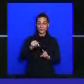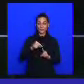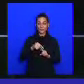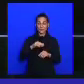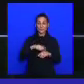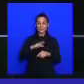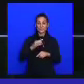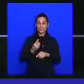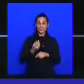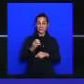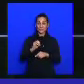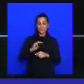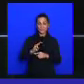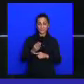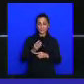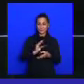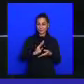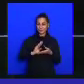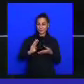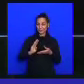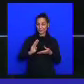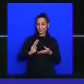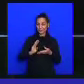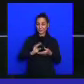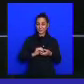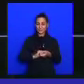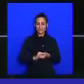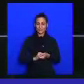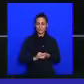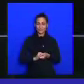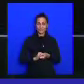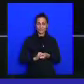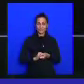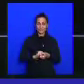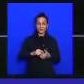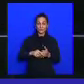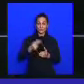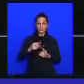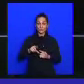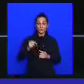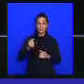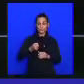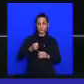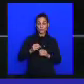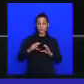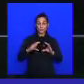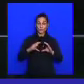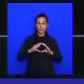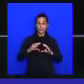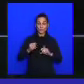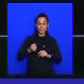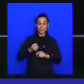mais de 10 milhões de reais segundo número sorteado 80